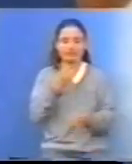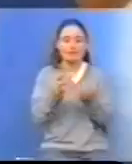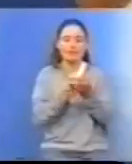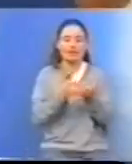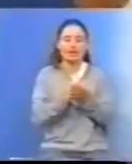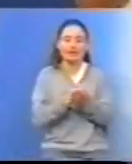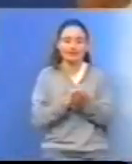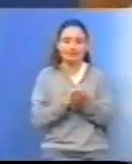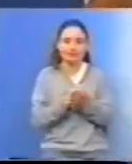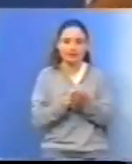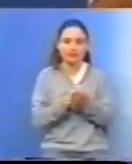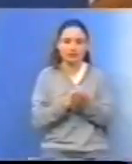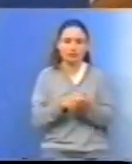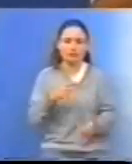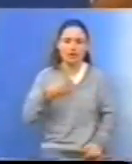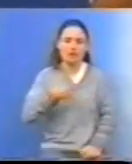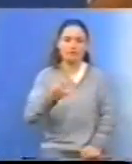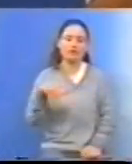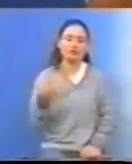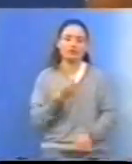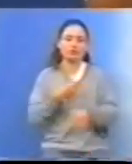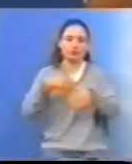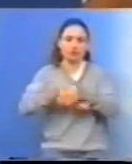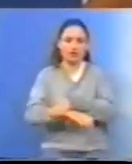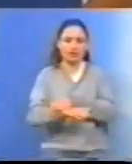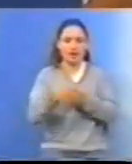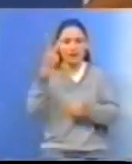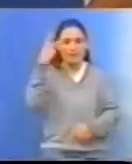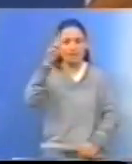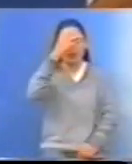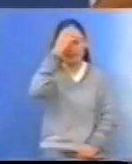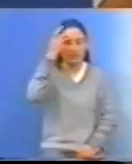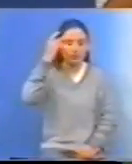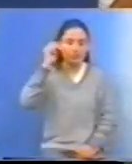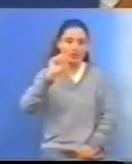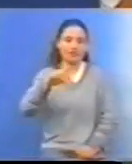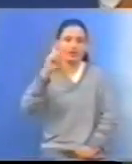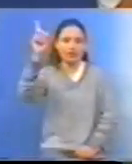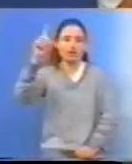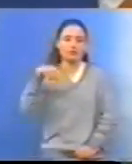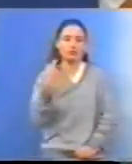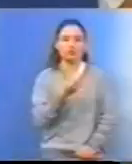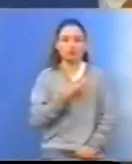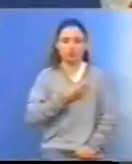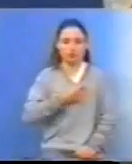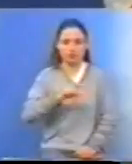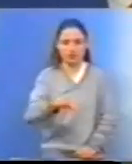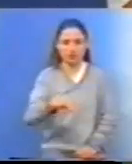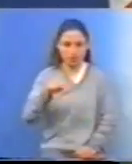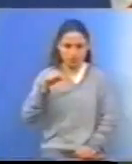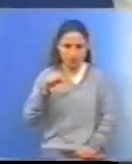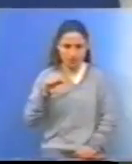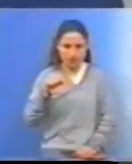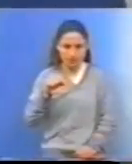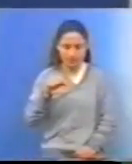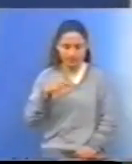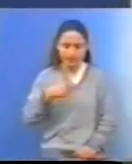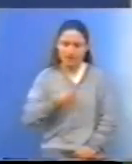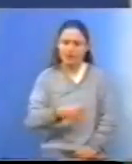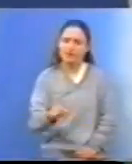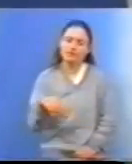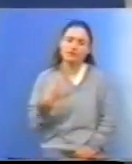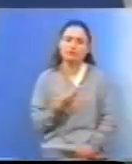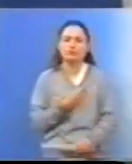gostei tanto, falou esses dias. Jesus não pergunta para a gente o que foi do nosso passado. Precisamos entregá-lo, e a cura significa